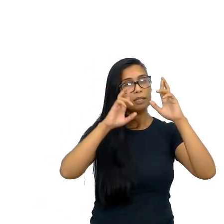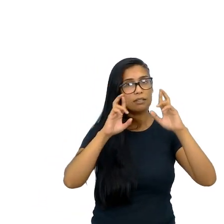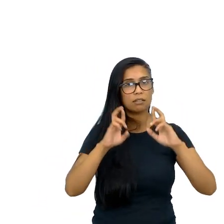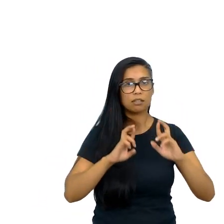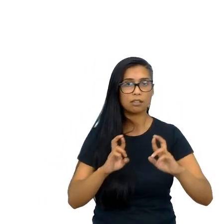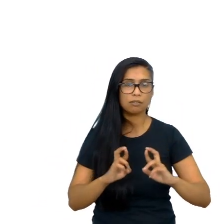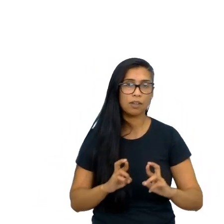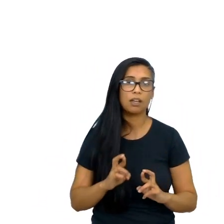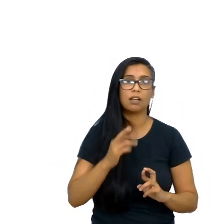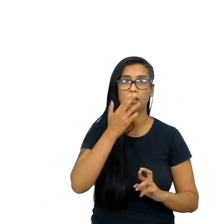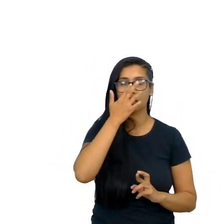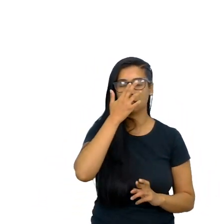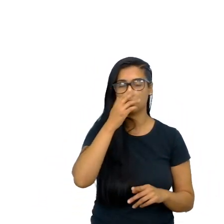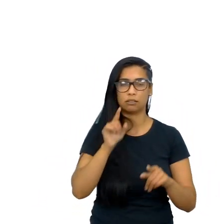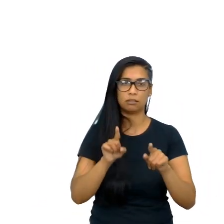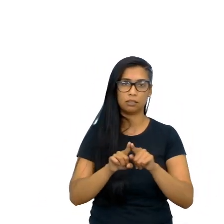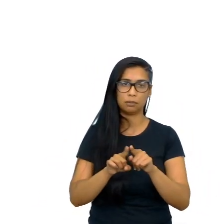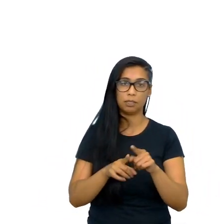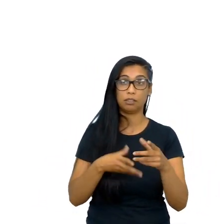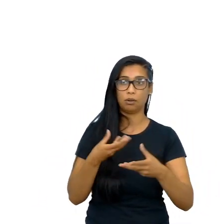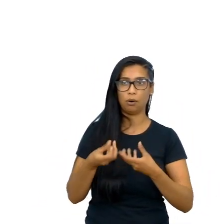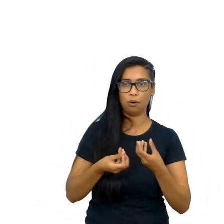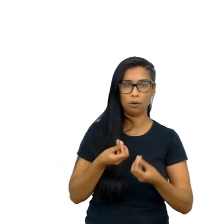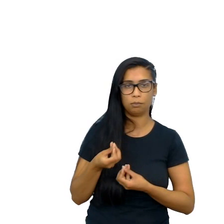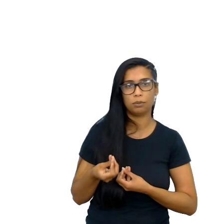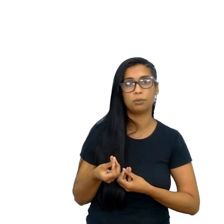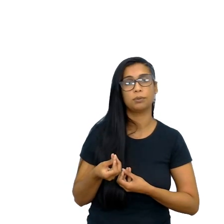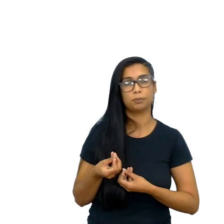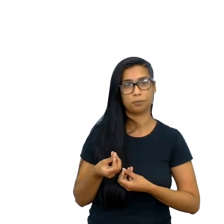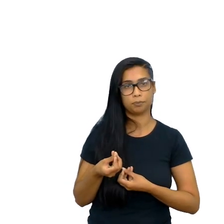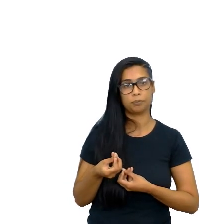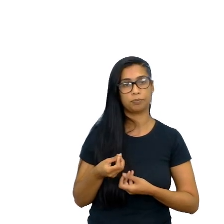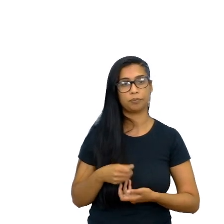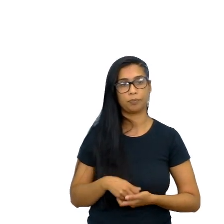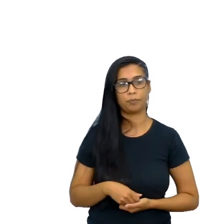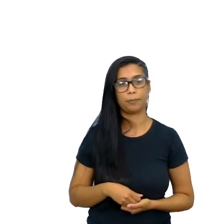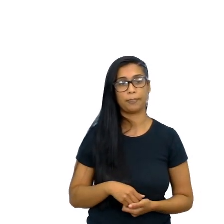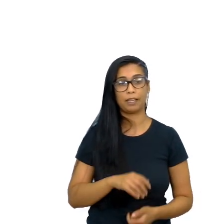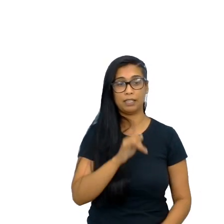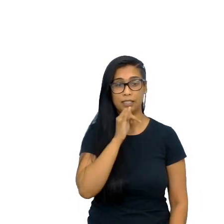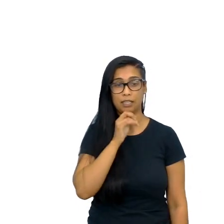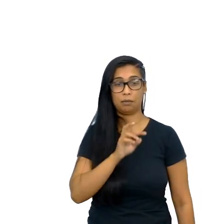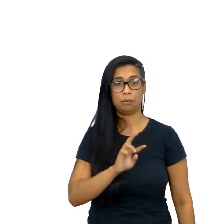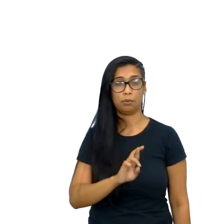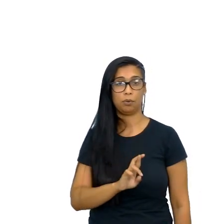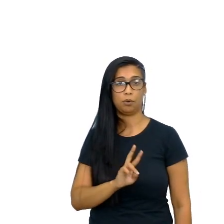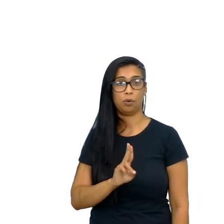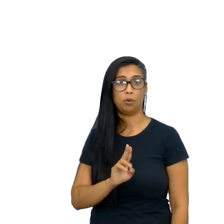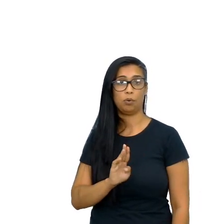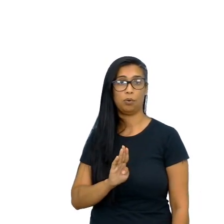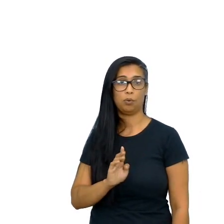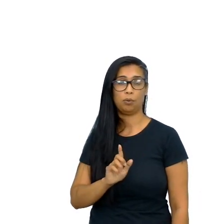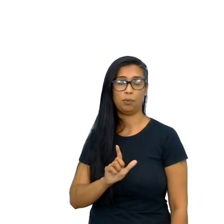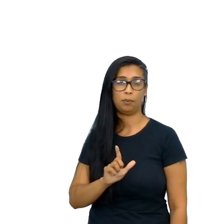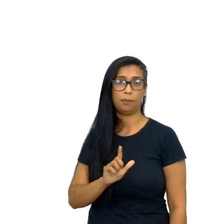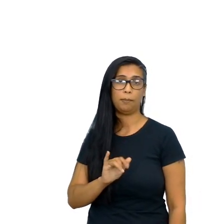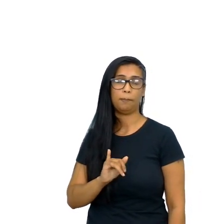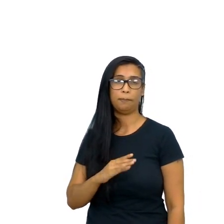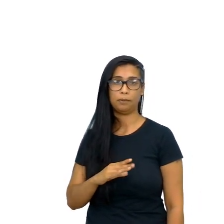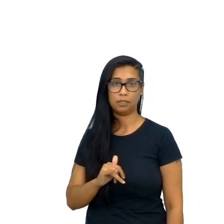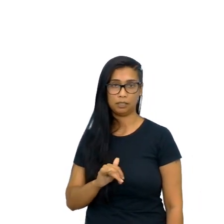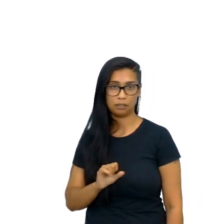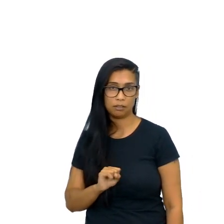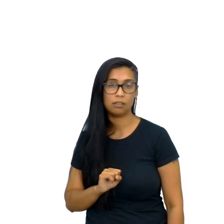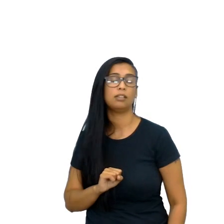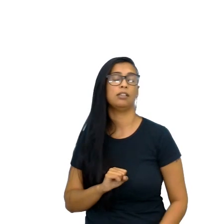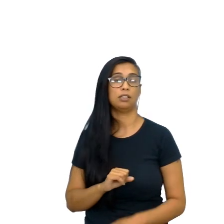para explorar a coleta de evidências, com o sentido de rubricas relativas à leitura, efeito e sentido de produção